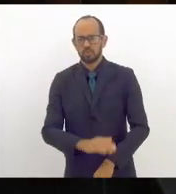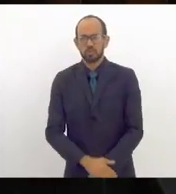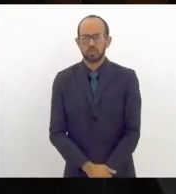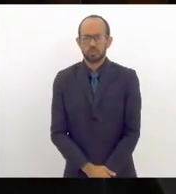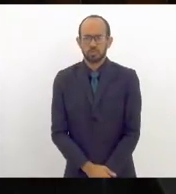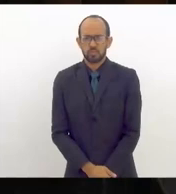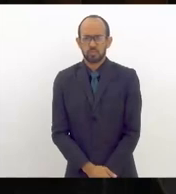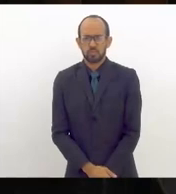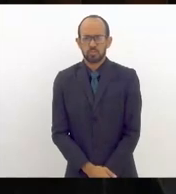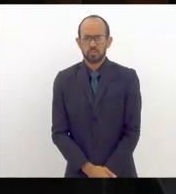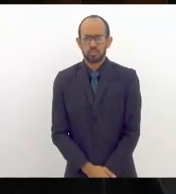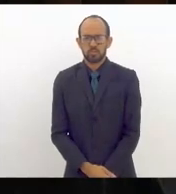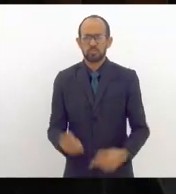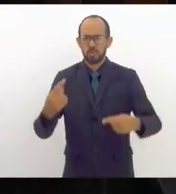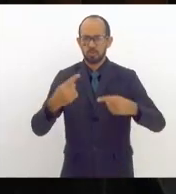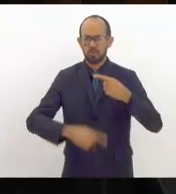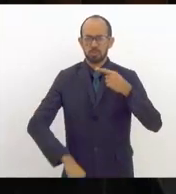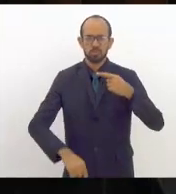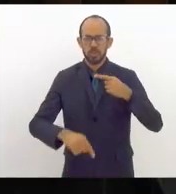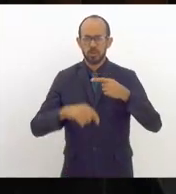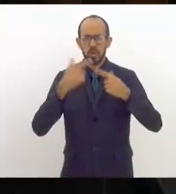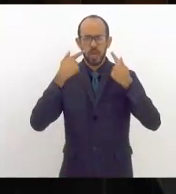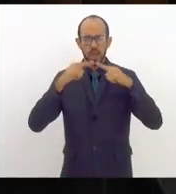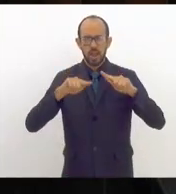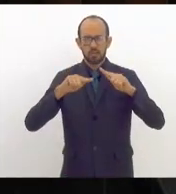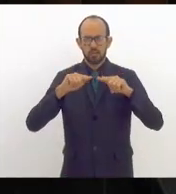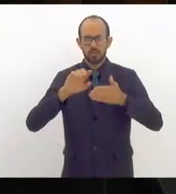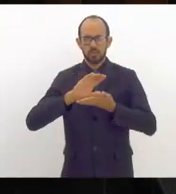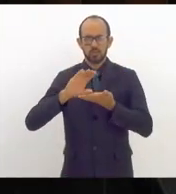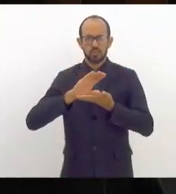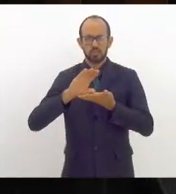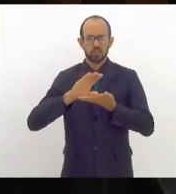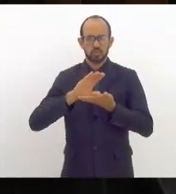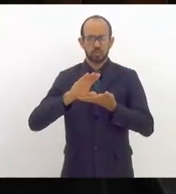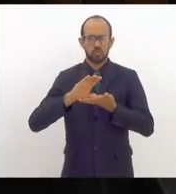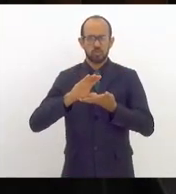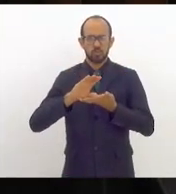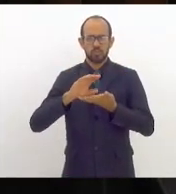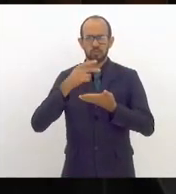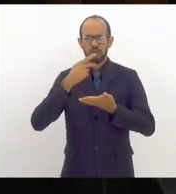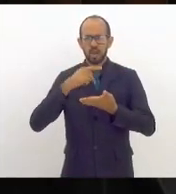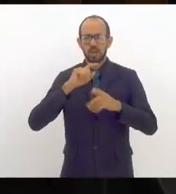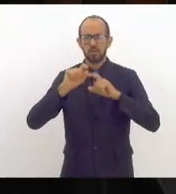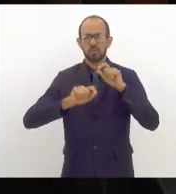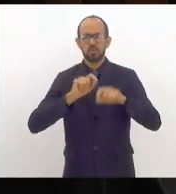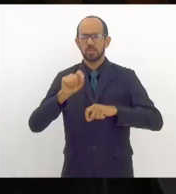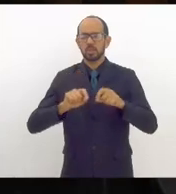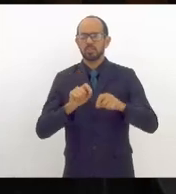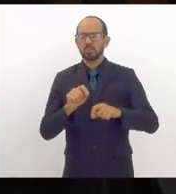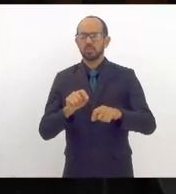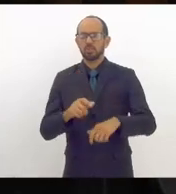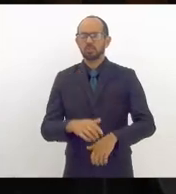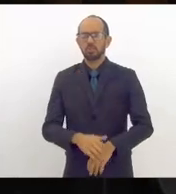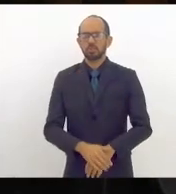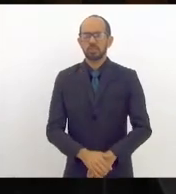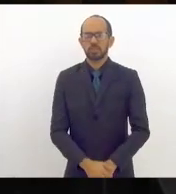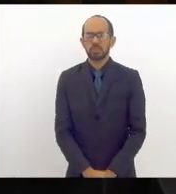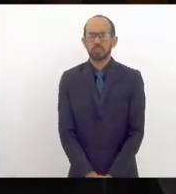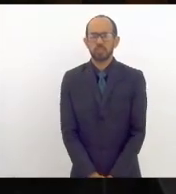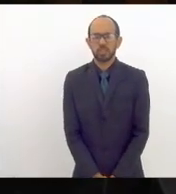uma violação gravíssima da nossa Constituição que diz que não é a qualquer